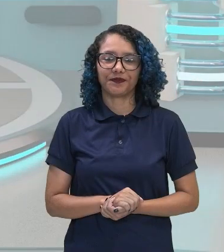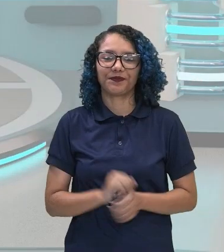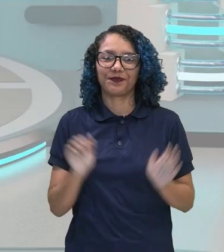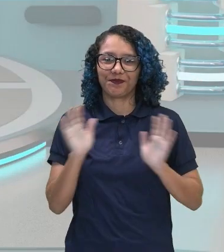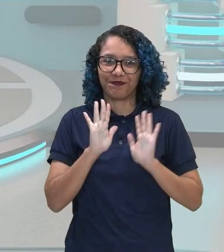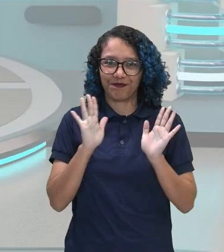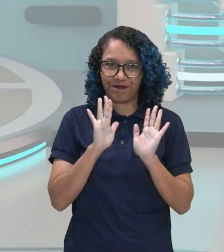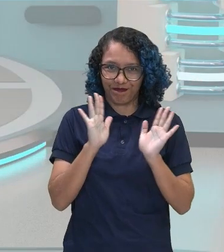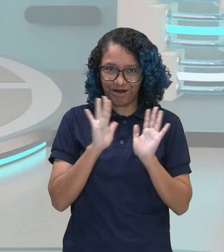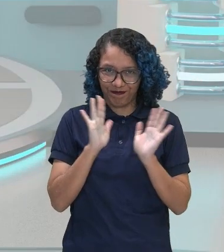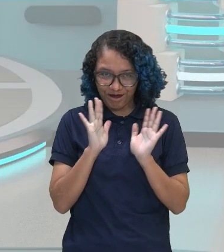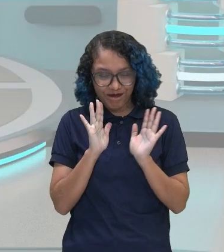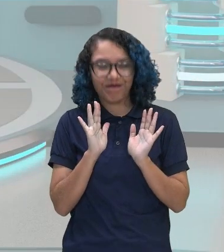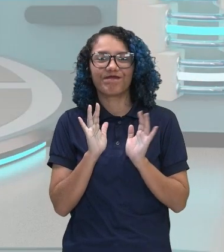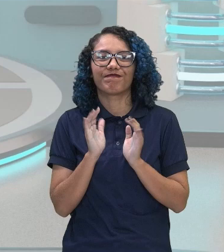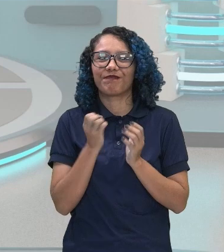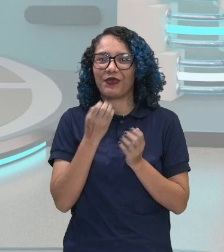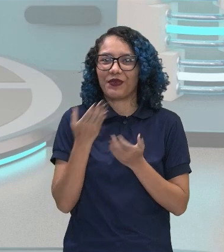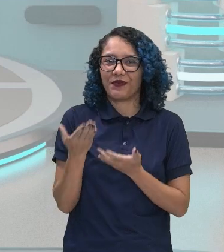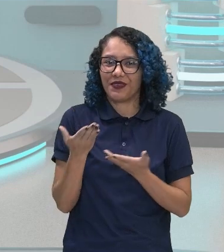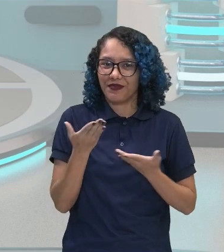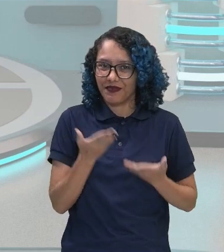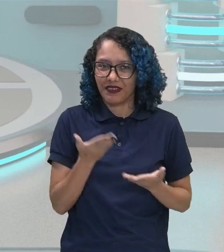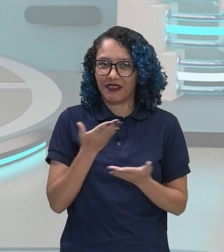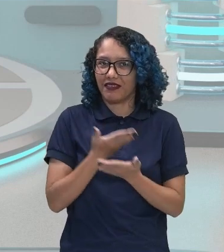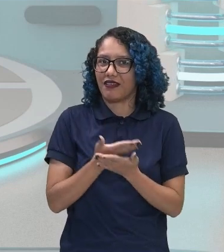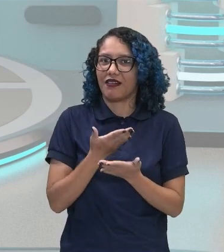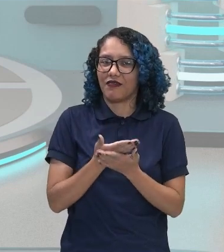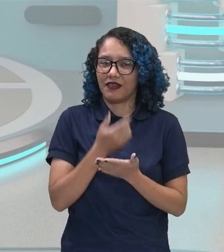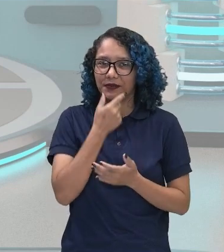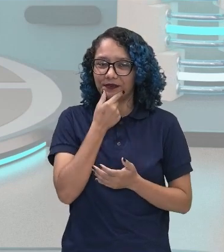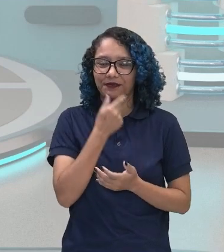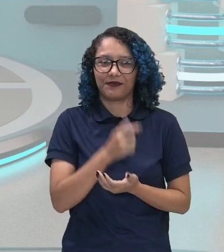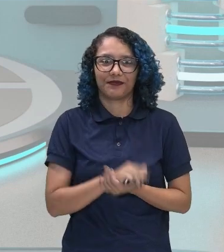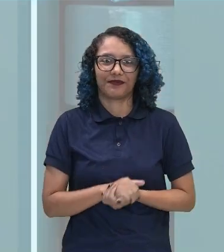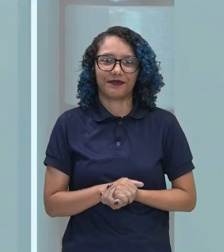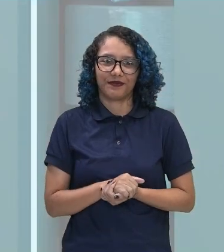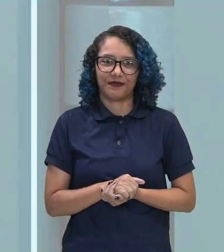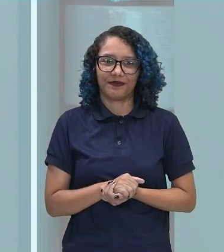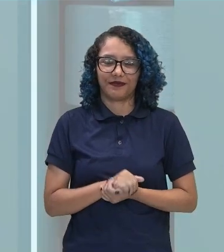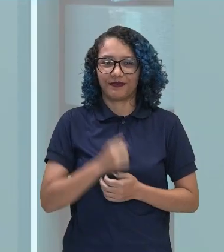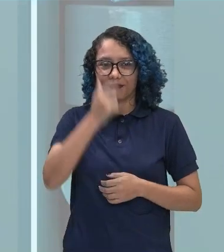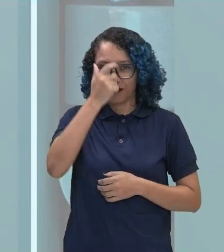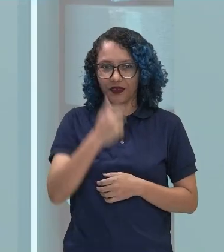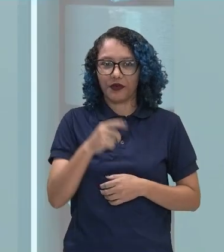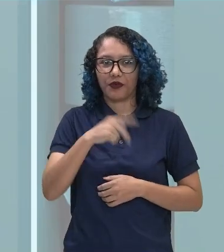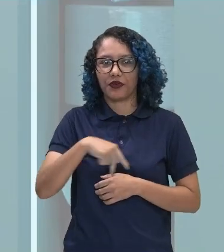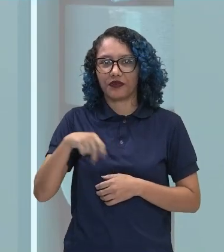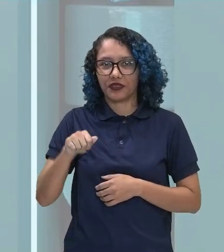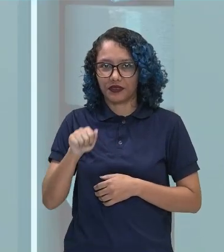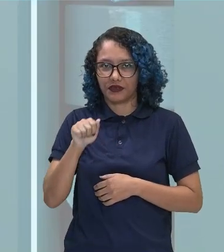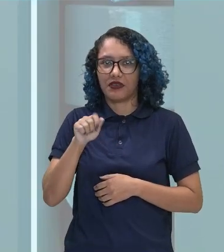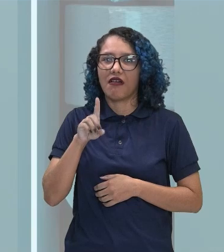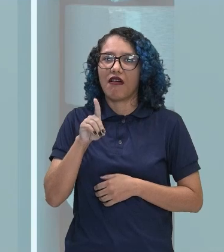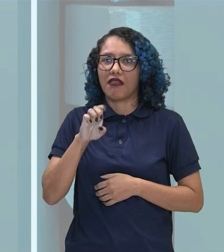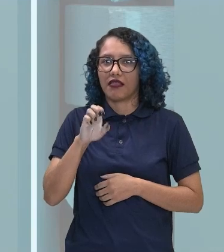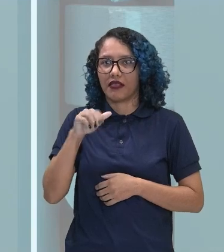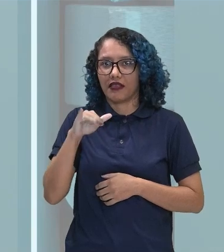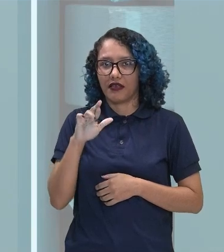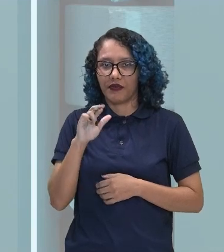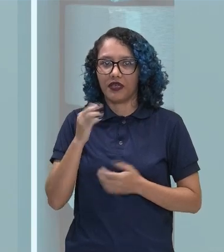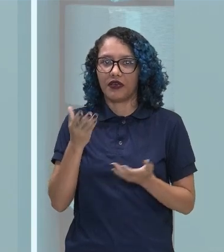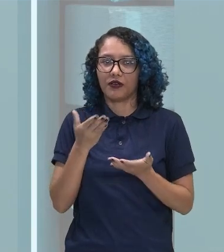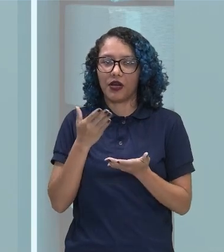Hello students, teachers, welcome! Bem-vindos à nossa aula de língua inglesa. Eu sou o professor Ademir Ribeiro e eu vou ficar com vocês ao longo